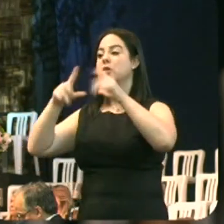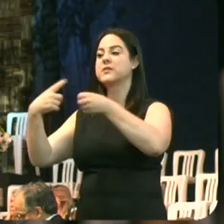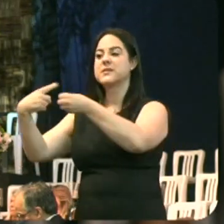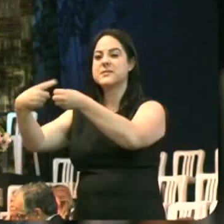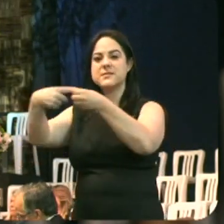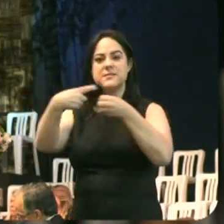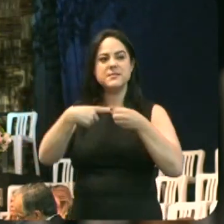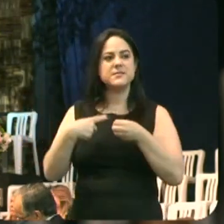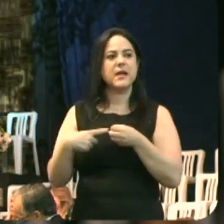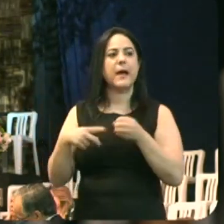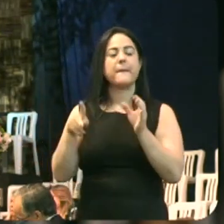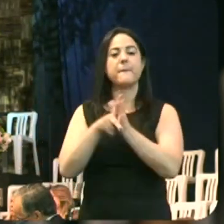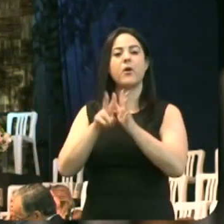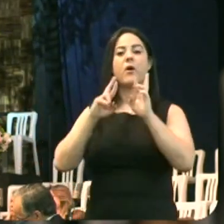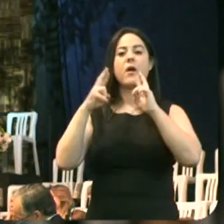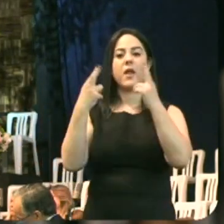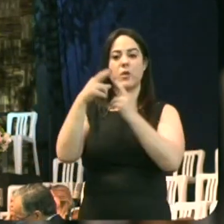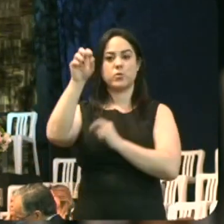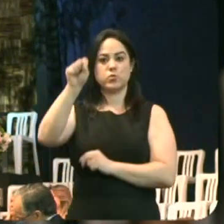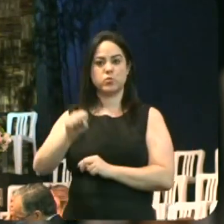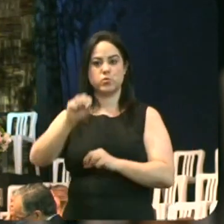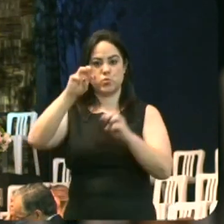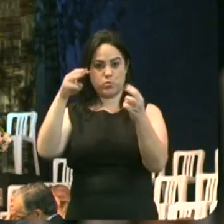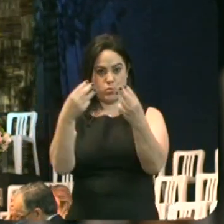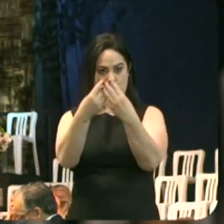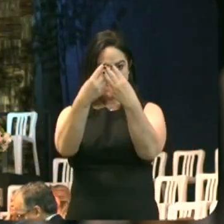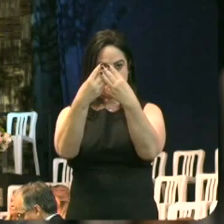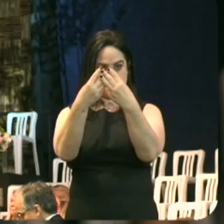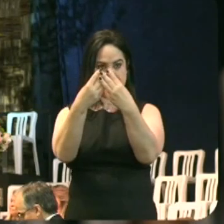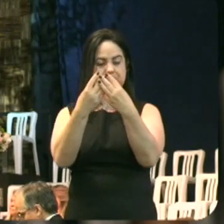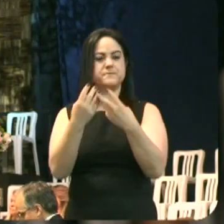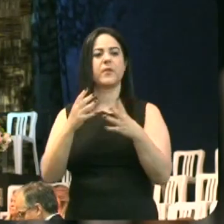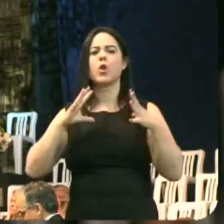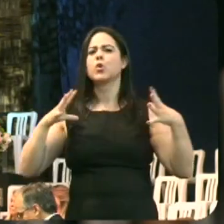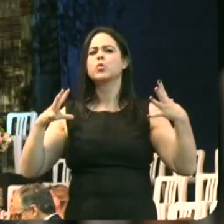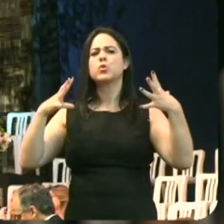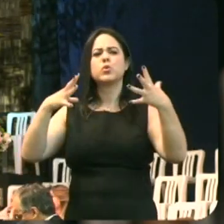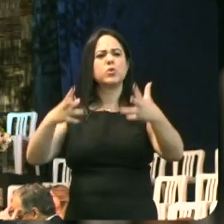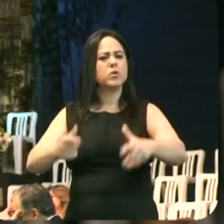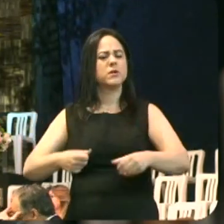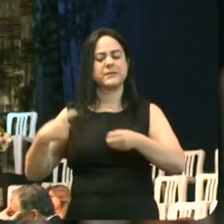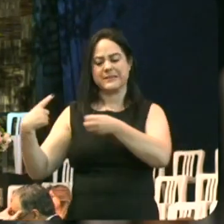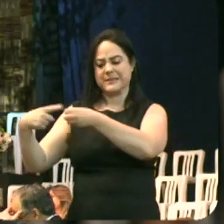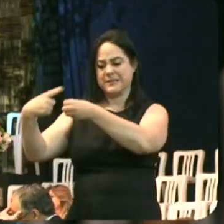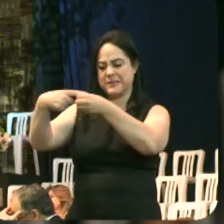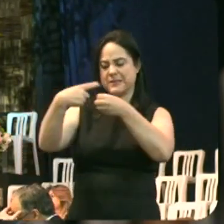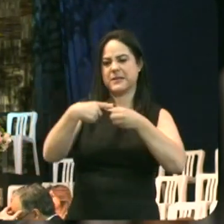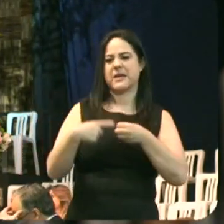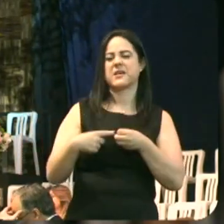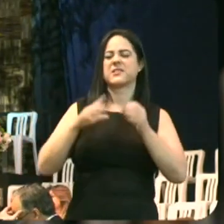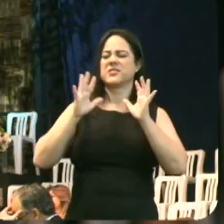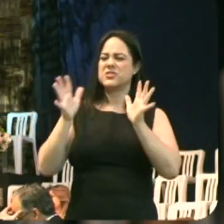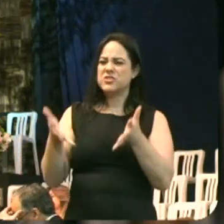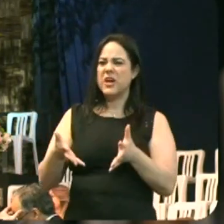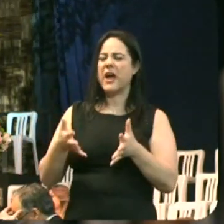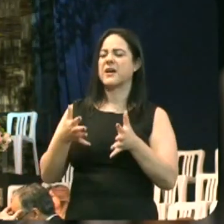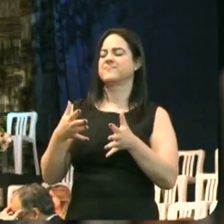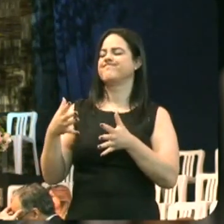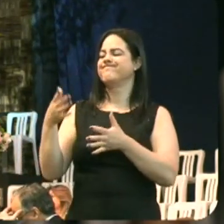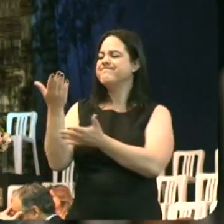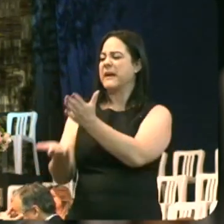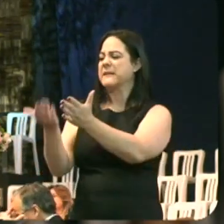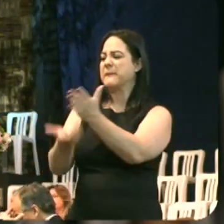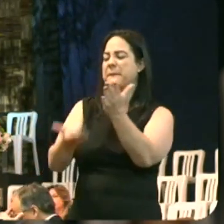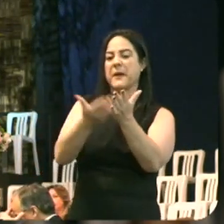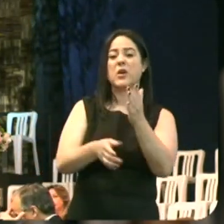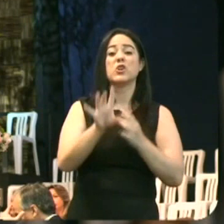do reino do sul, Judá. Todas essas cidades tinham sido já vencidas,